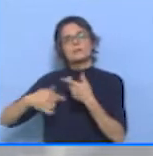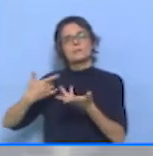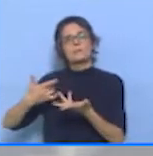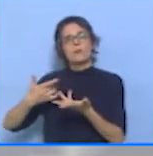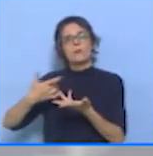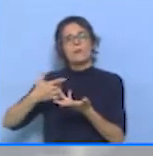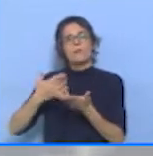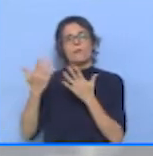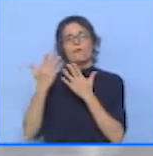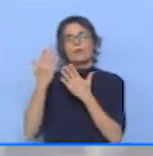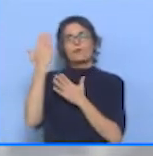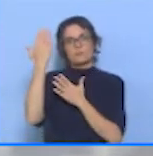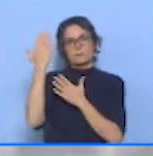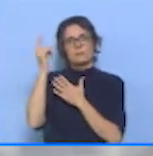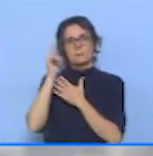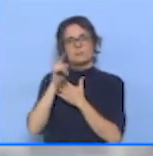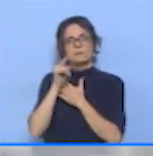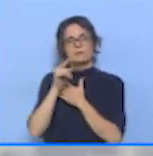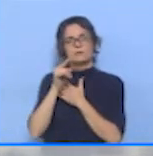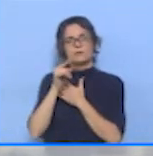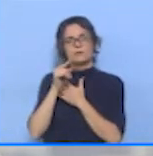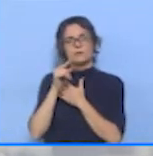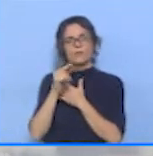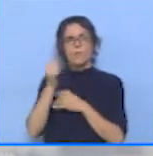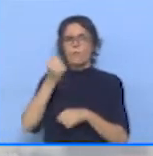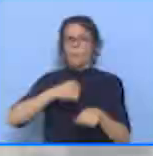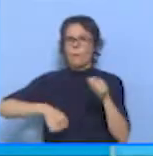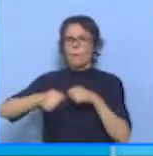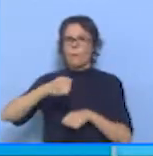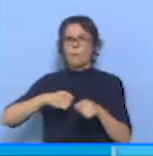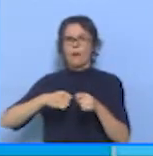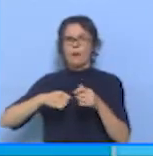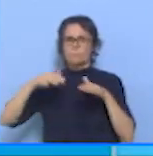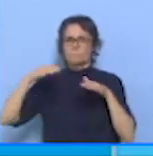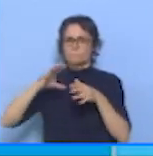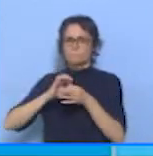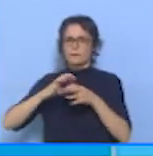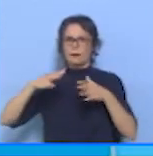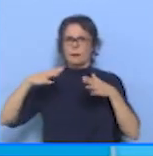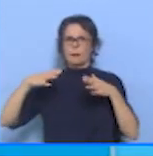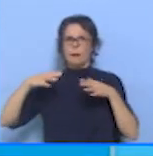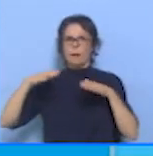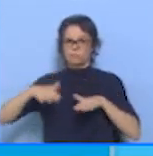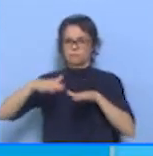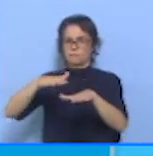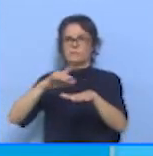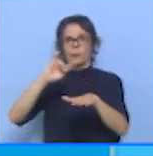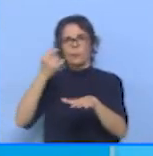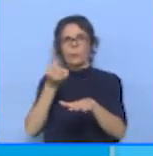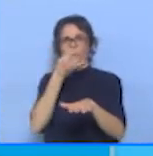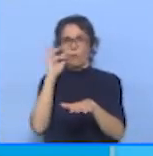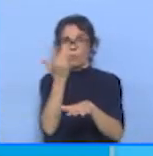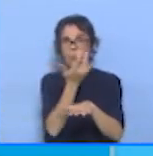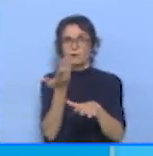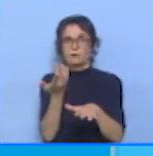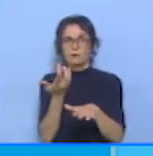geração das manifestações ou é uma geração já da conversão ecológica? Idealmente das duas, não é? Porque a conversão